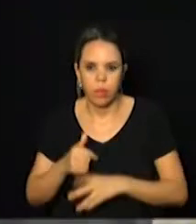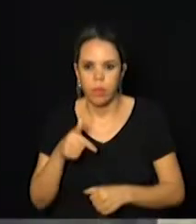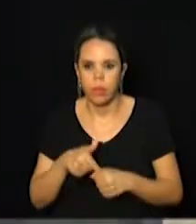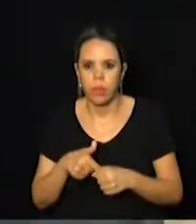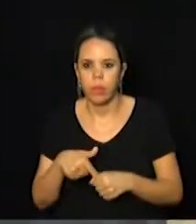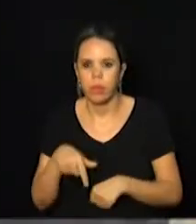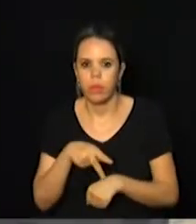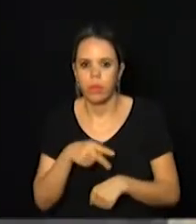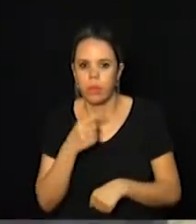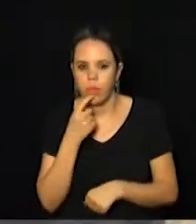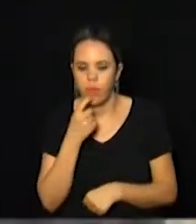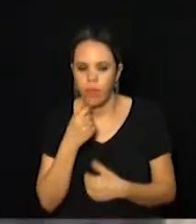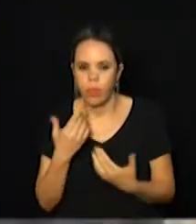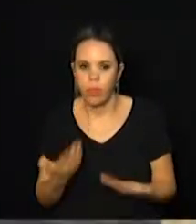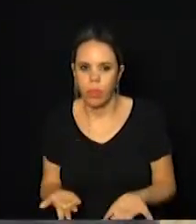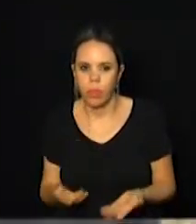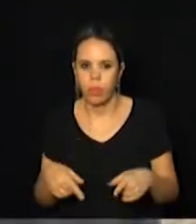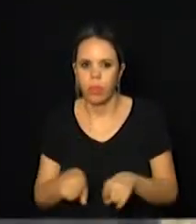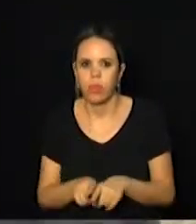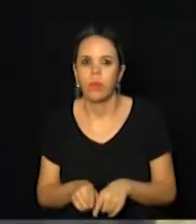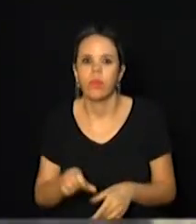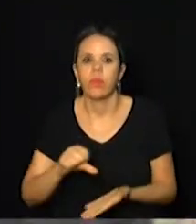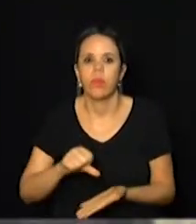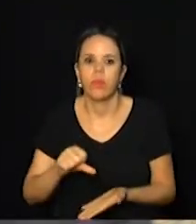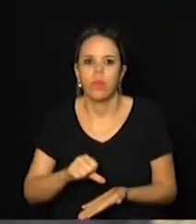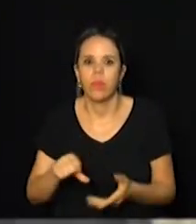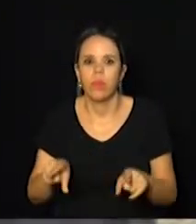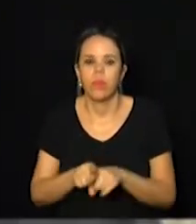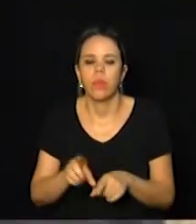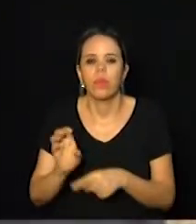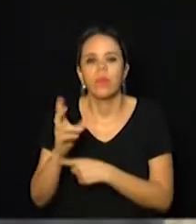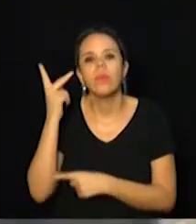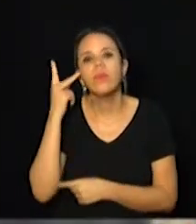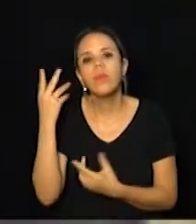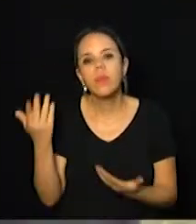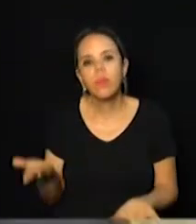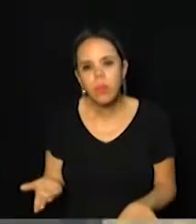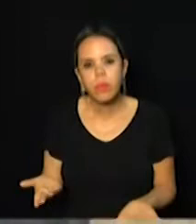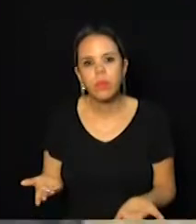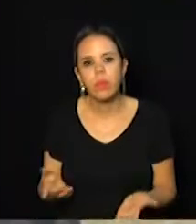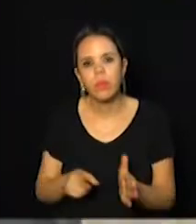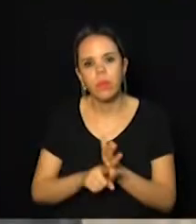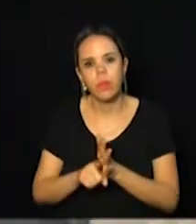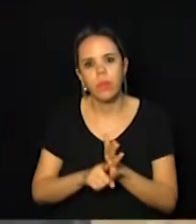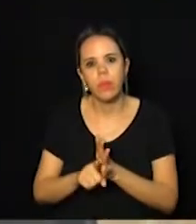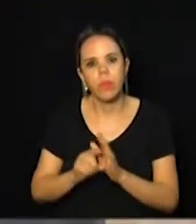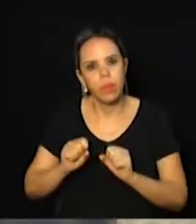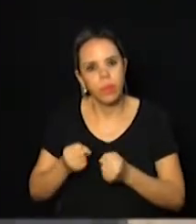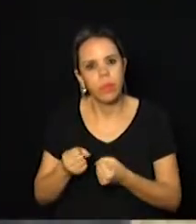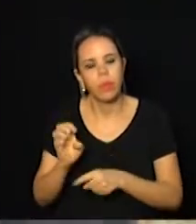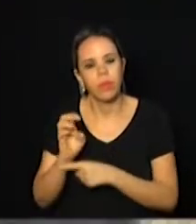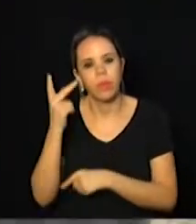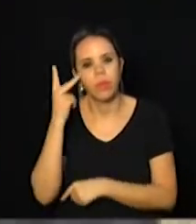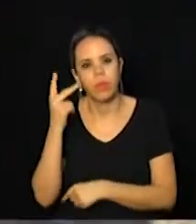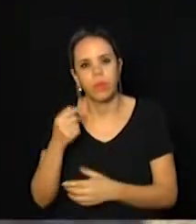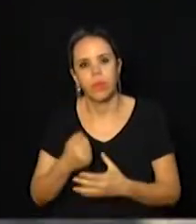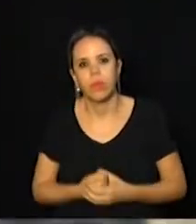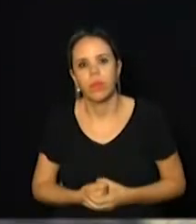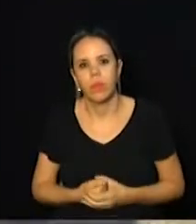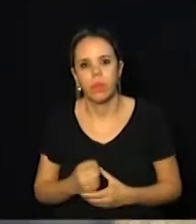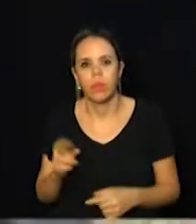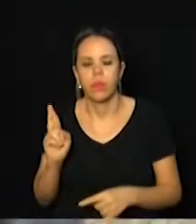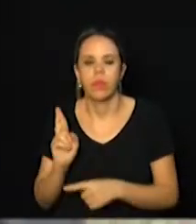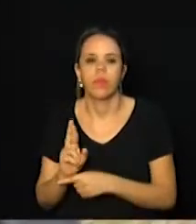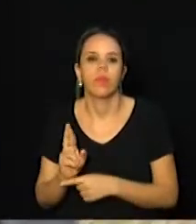frentista no nosso país também na nossa região e também no Estado de São Paulo então levantei esta Bandeira aqui no Estado de São Paulo